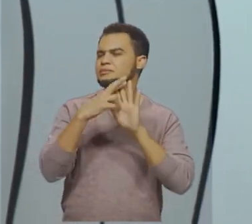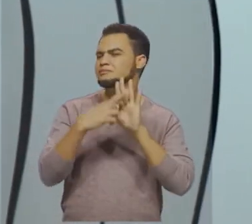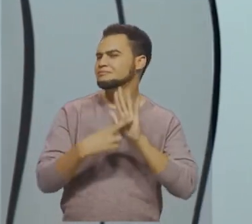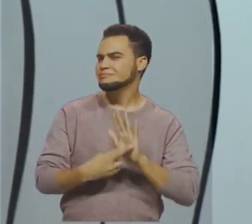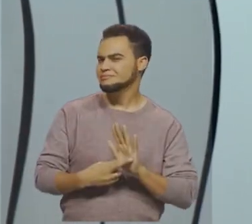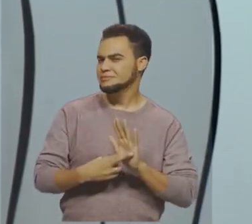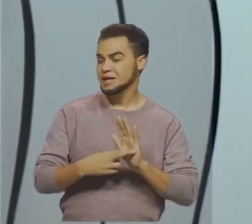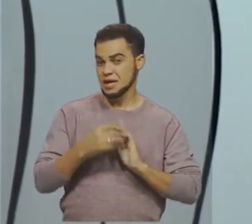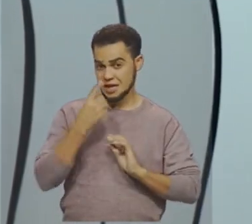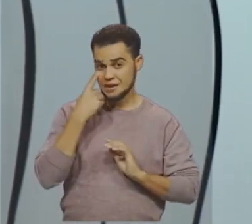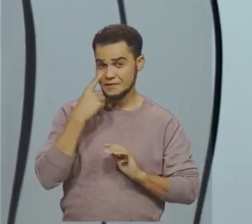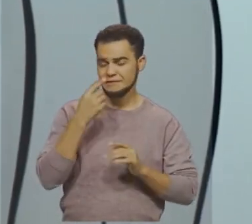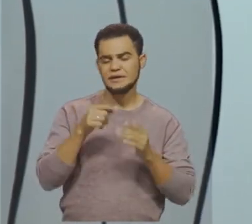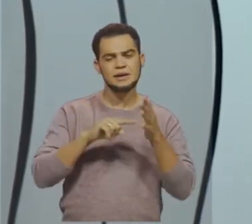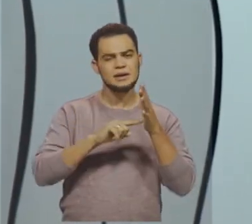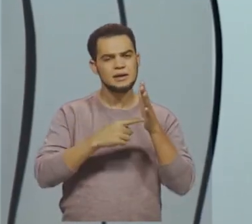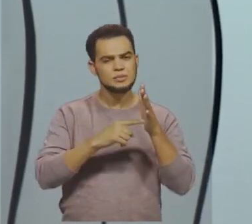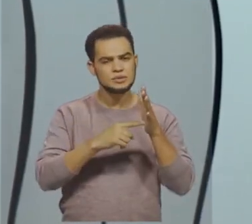e divisão.